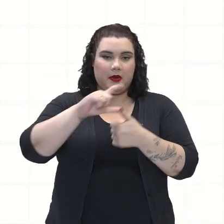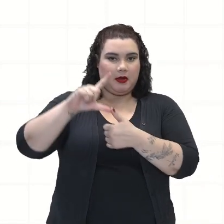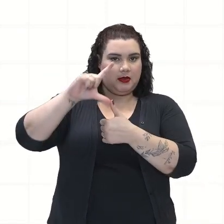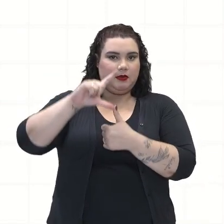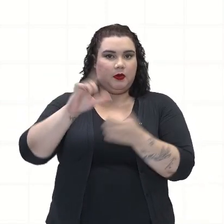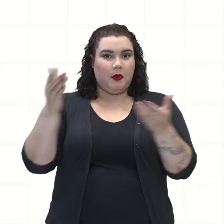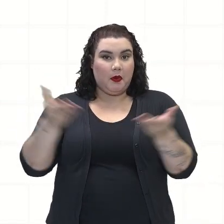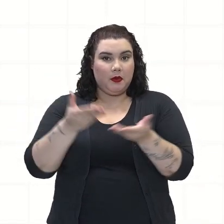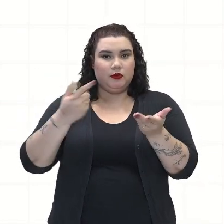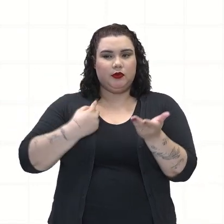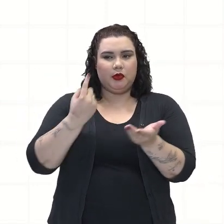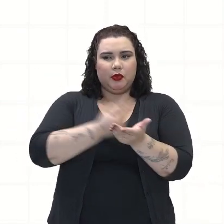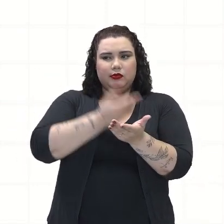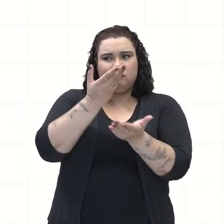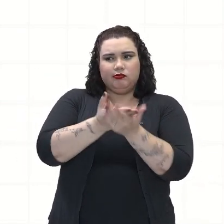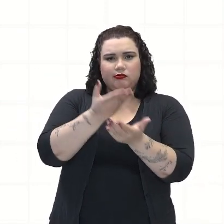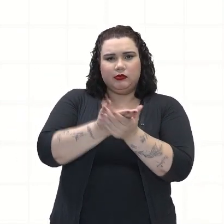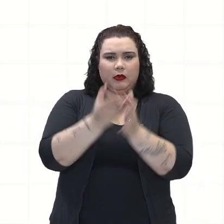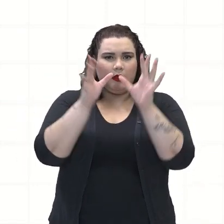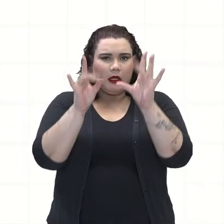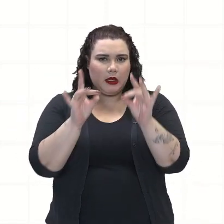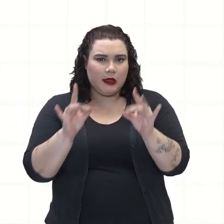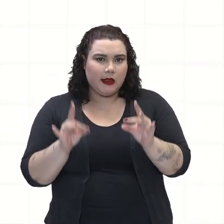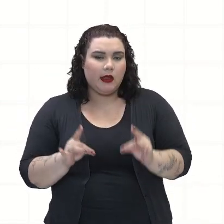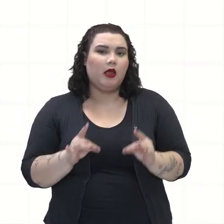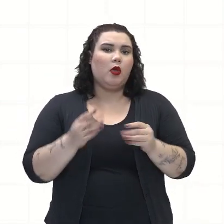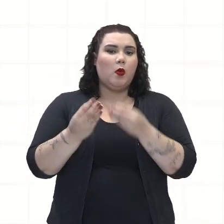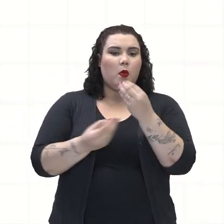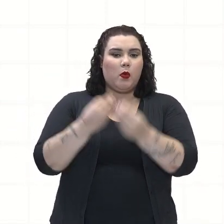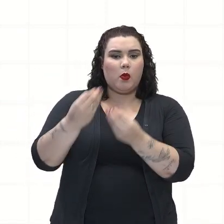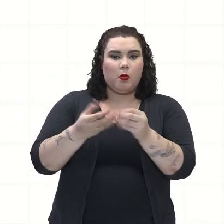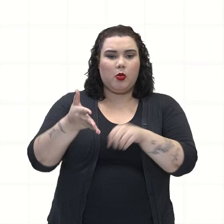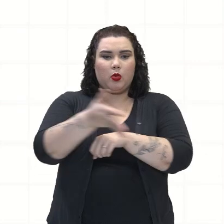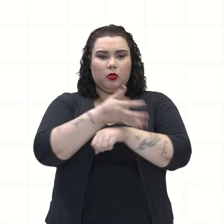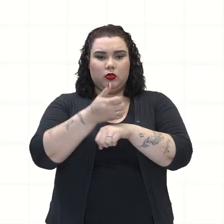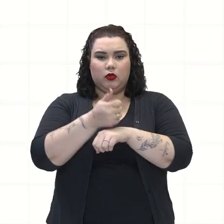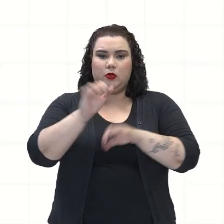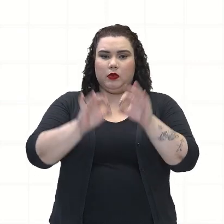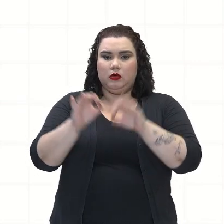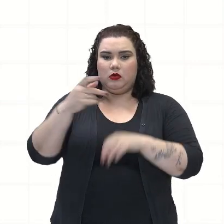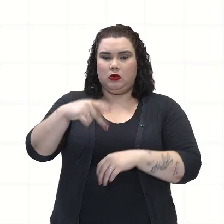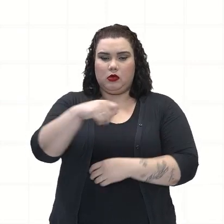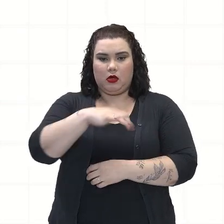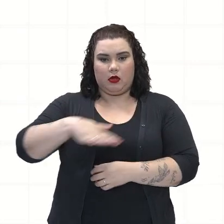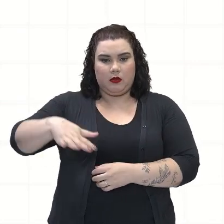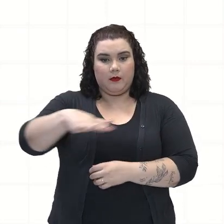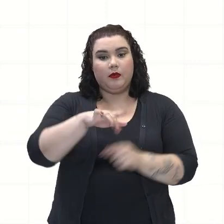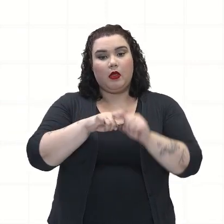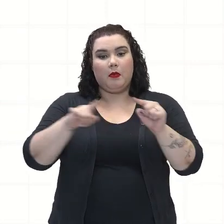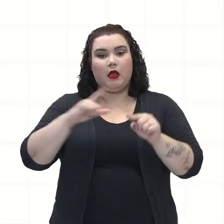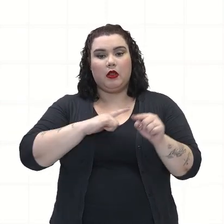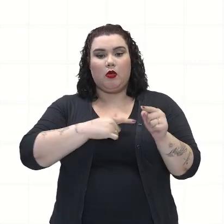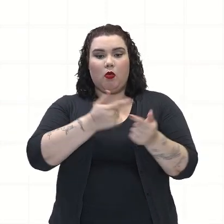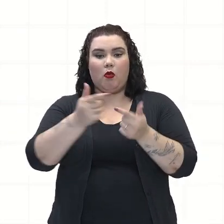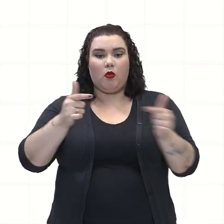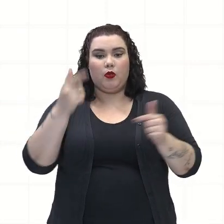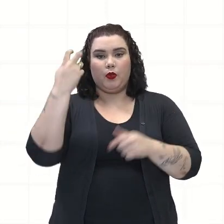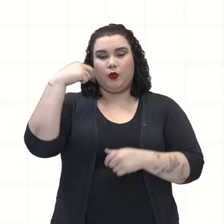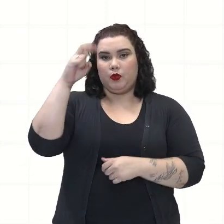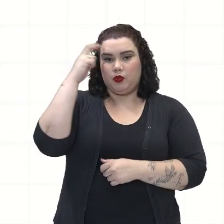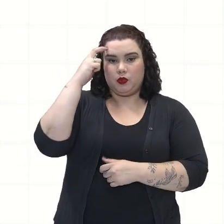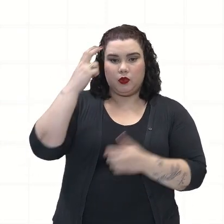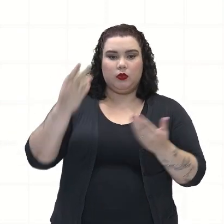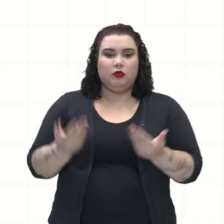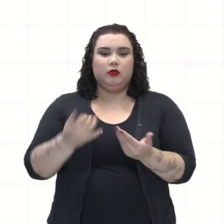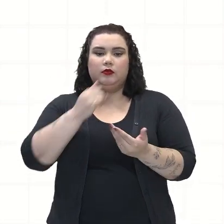Nós vamos entender como foi o processo de colonização dessa região. Mas nós temos outras regiões culturais, tá? Pelo